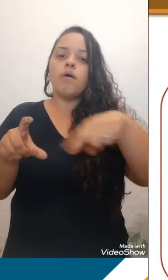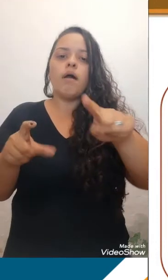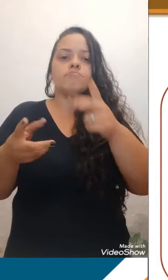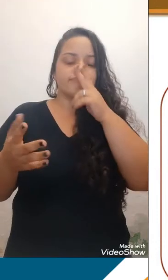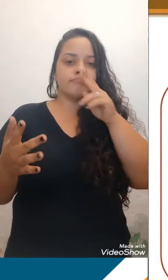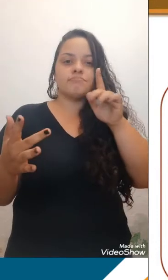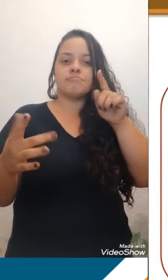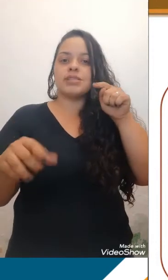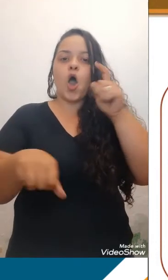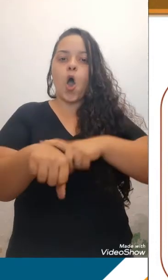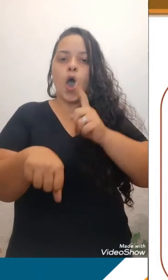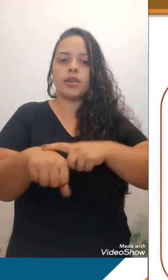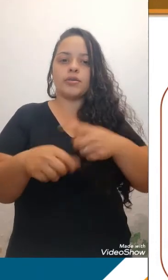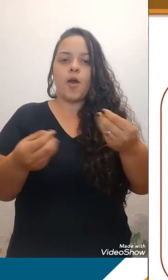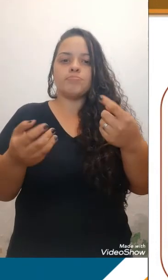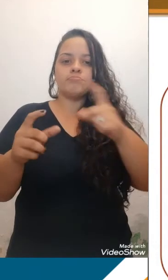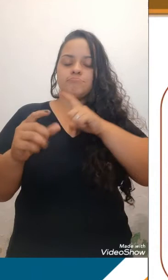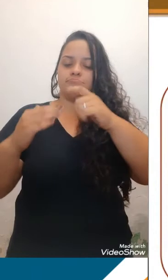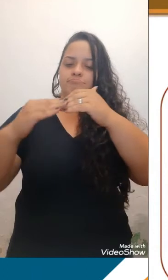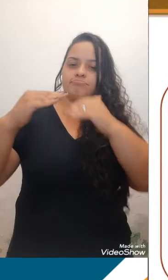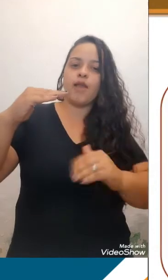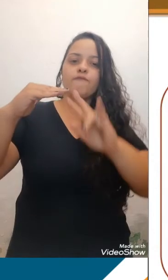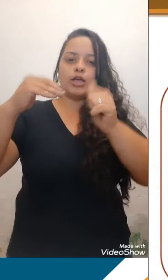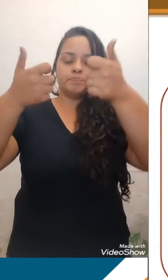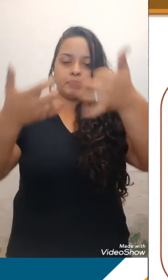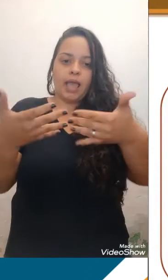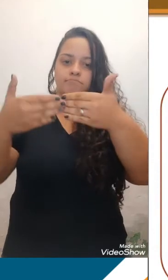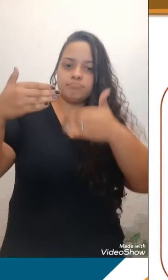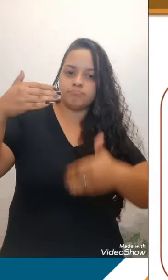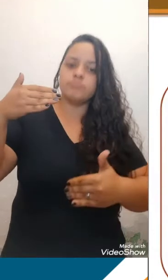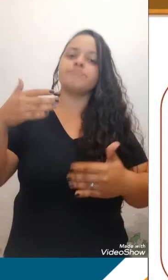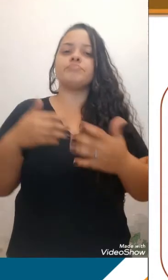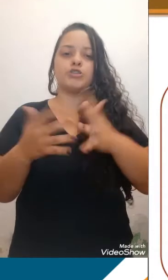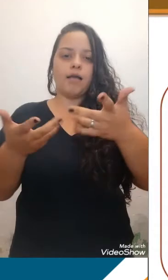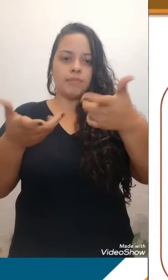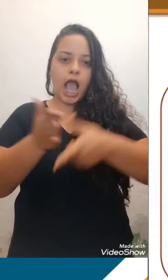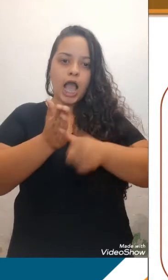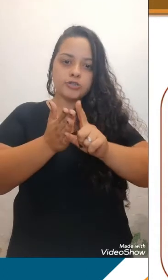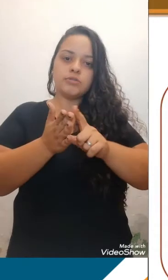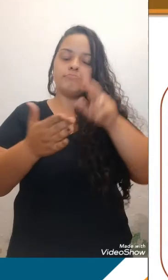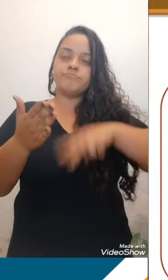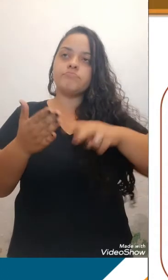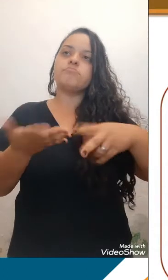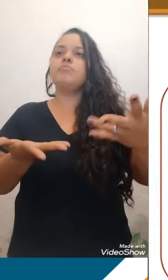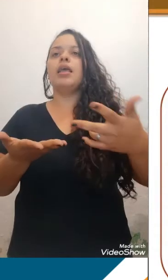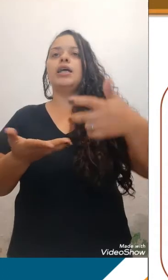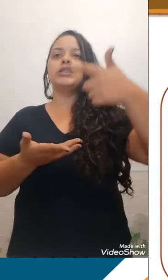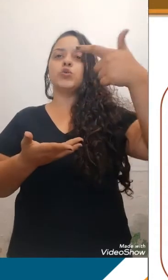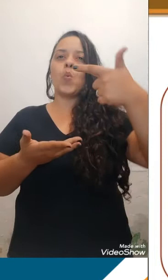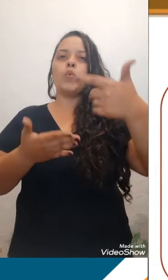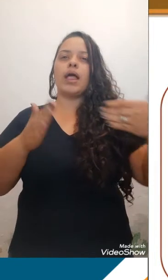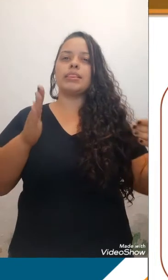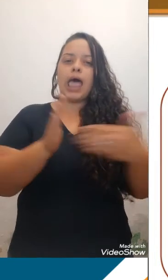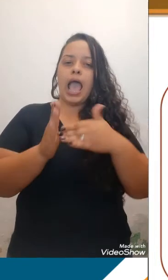que será tratado ao longo do parágrafo. E a gente consegue perceber isso bem claramente, Como já lemos. De